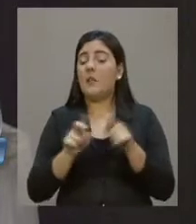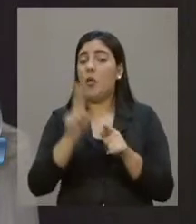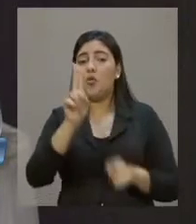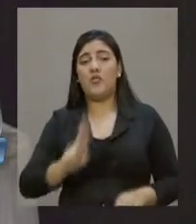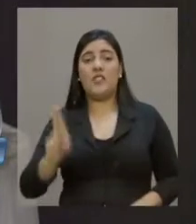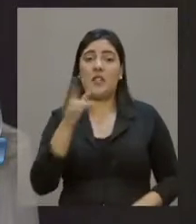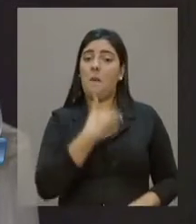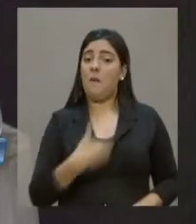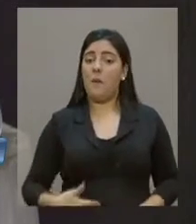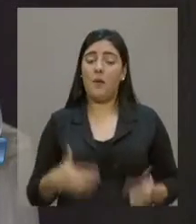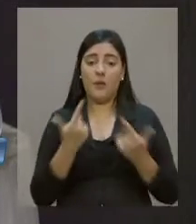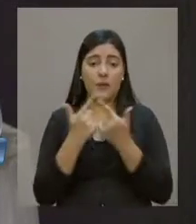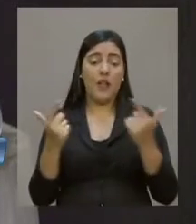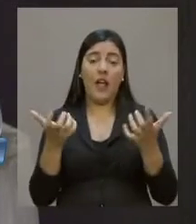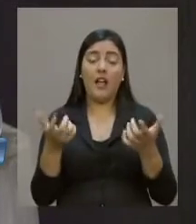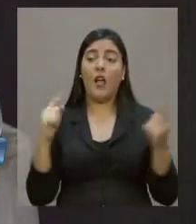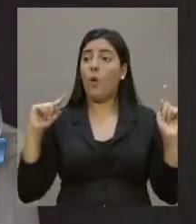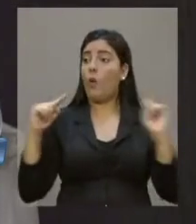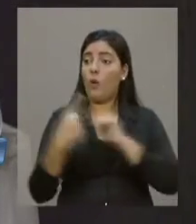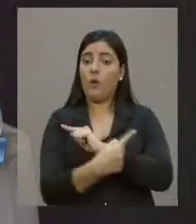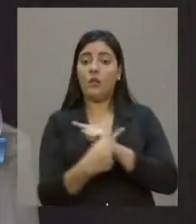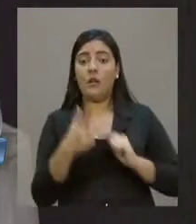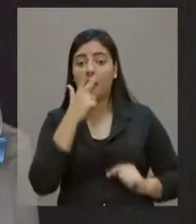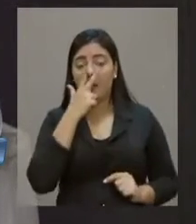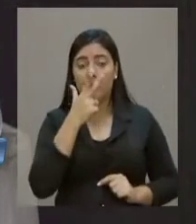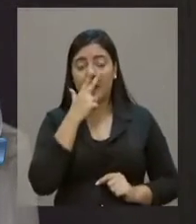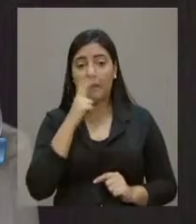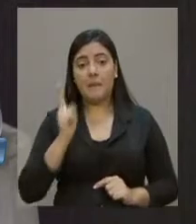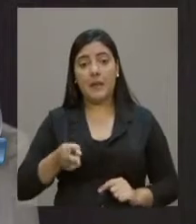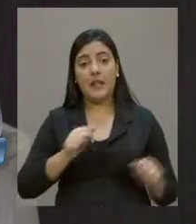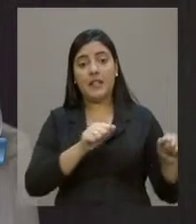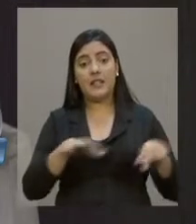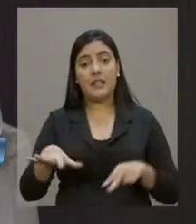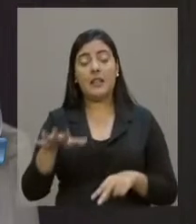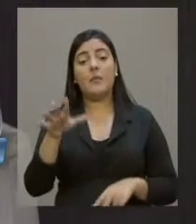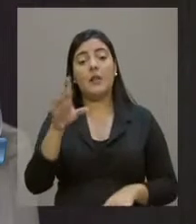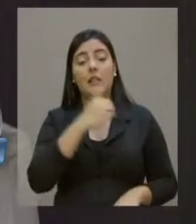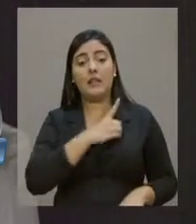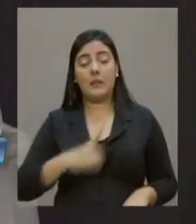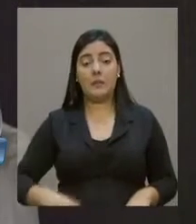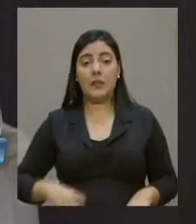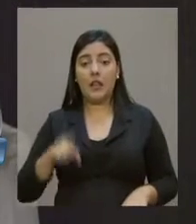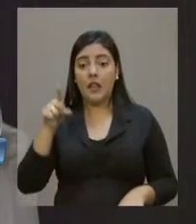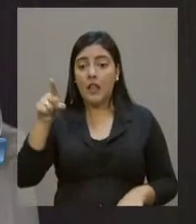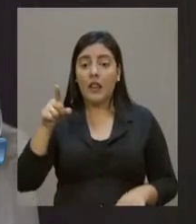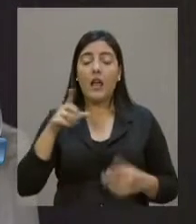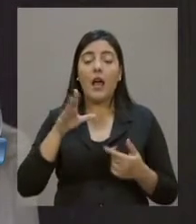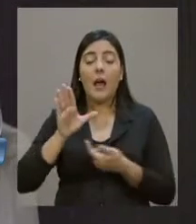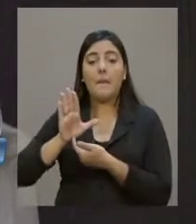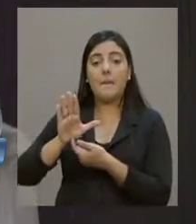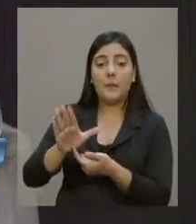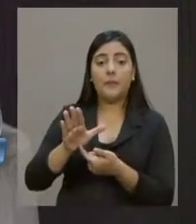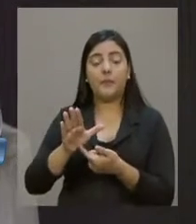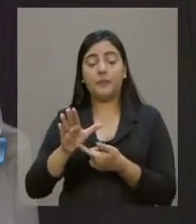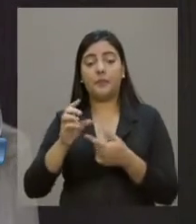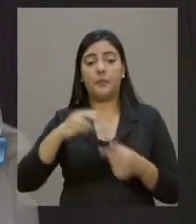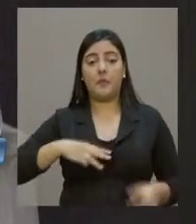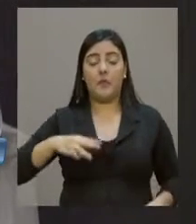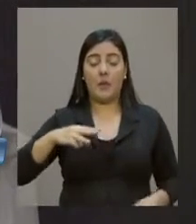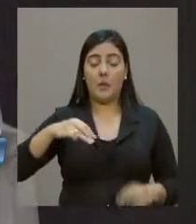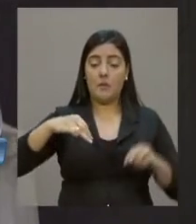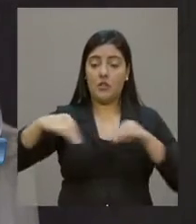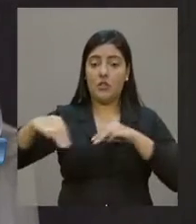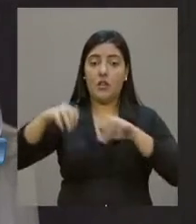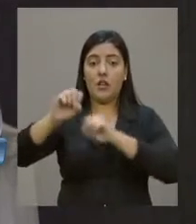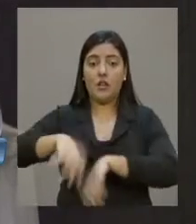pública. Ele quer, ao contrário... Na mesma semana, deputado Fernando, em que ele faz isso, ele apresenta, através do Ministério da Educação,